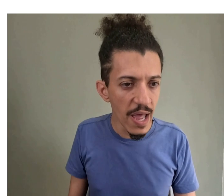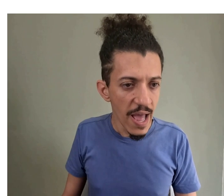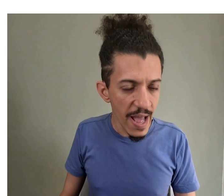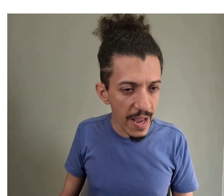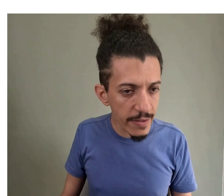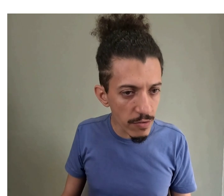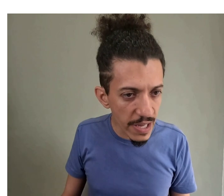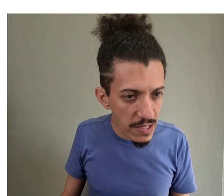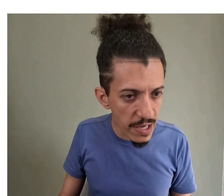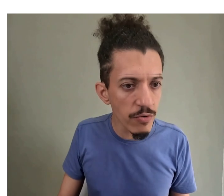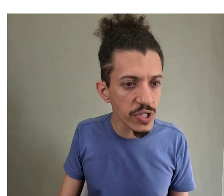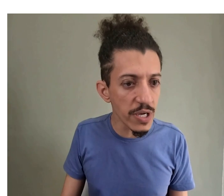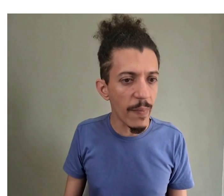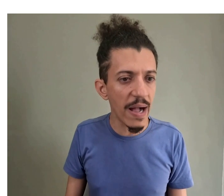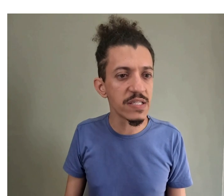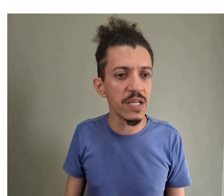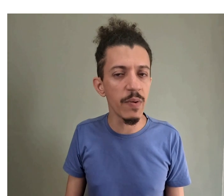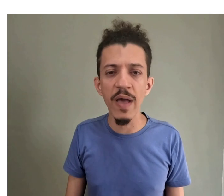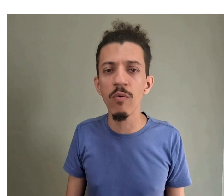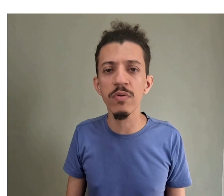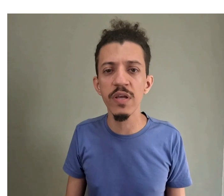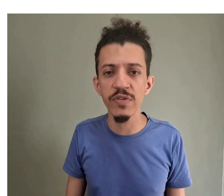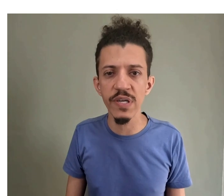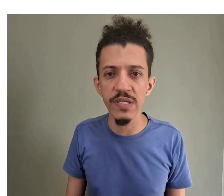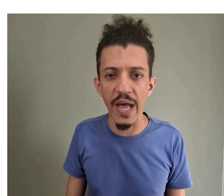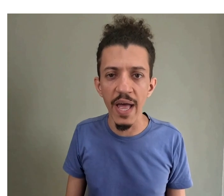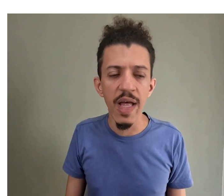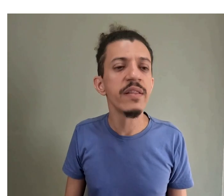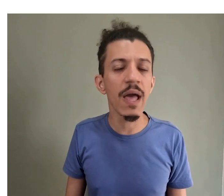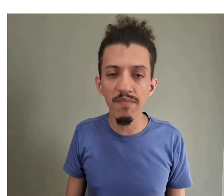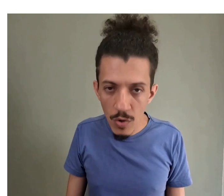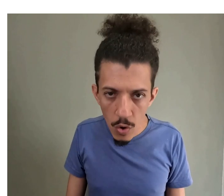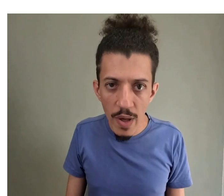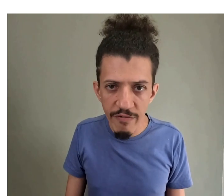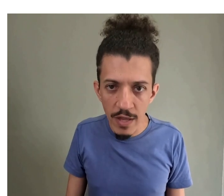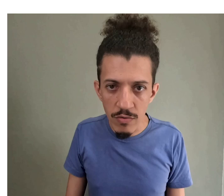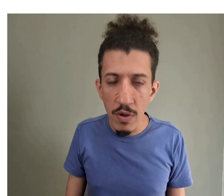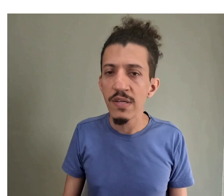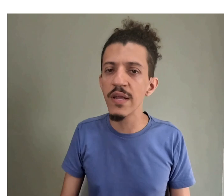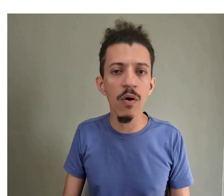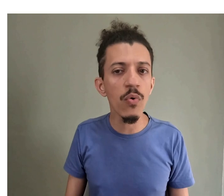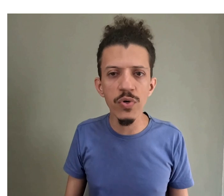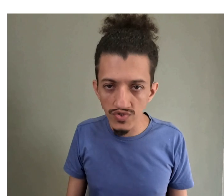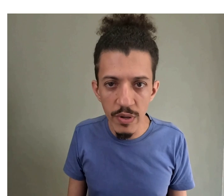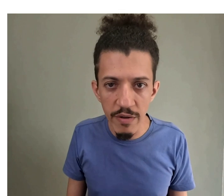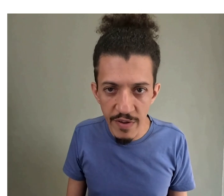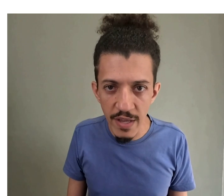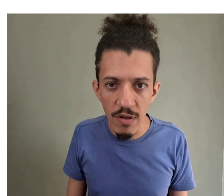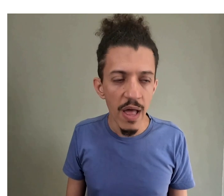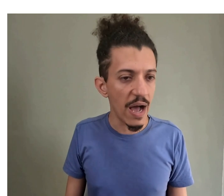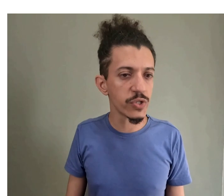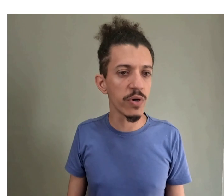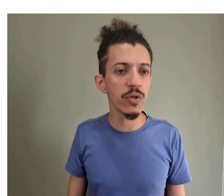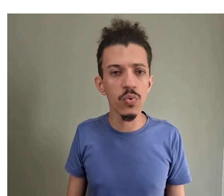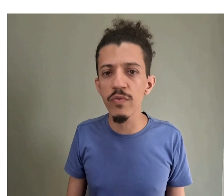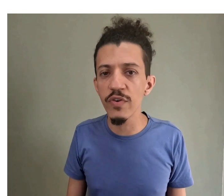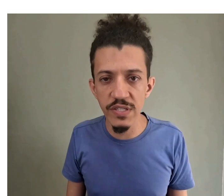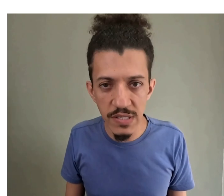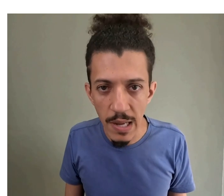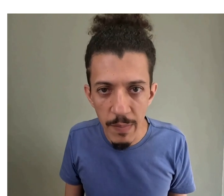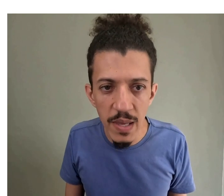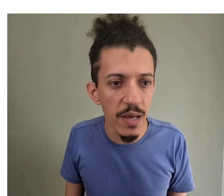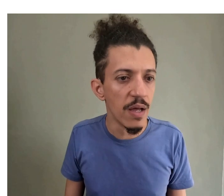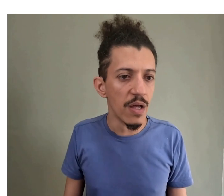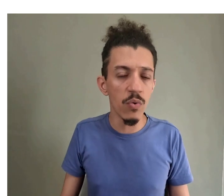quiser, entra no terceiro dia, participa e pergunta o que você quiser. Terminou o evento, você não gostou do evento, achou que tudo você